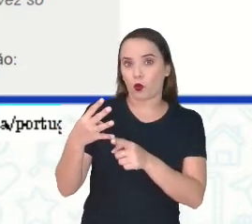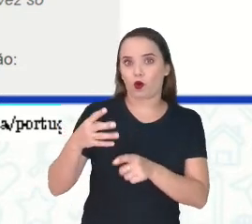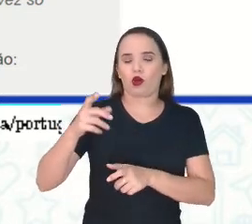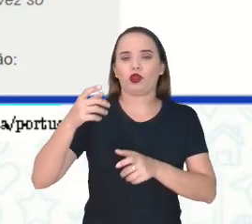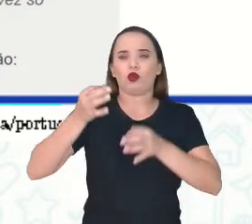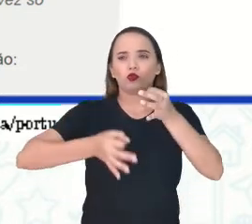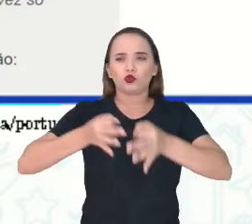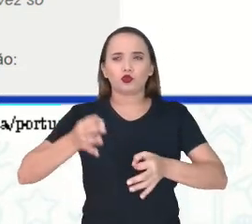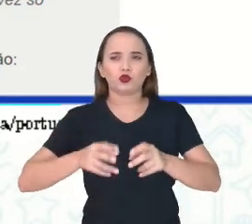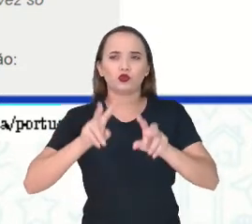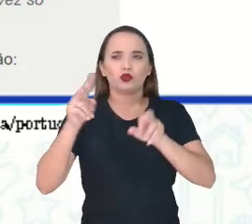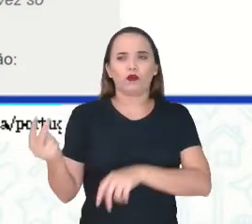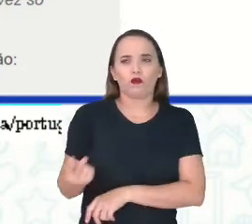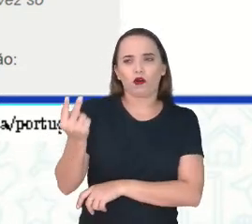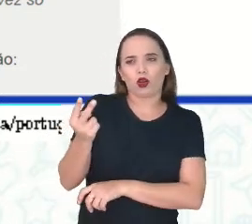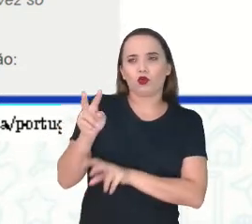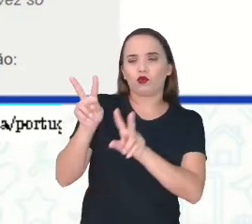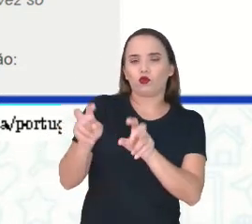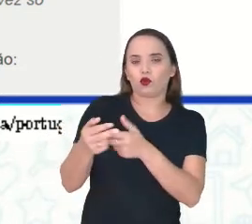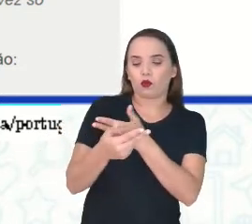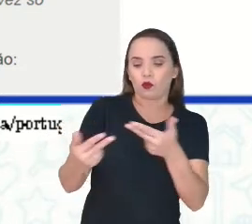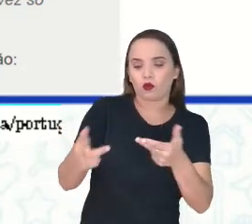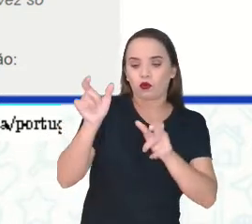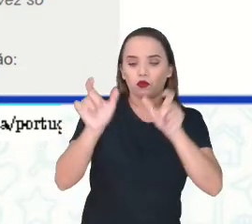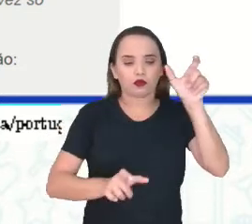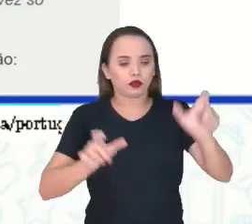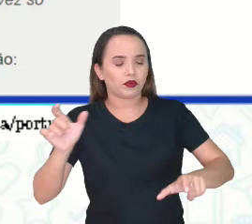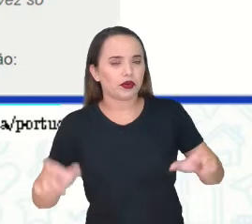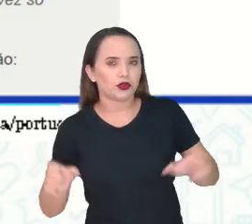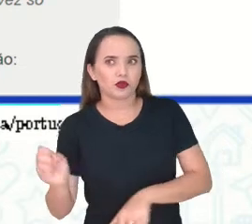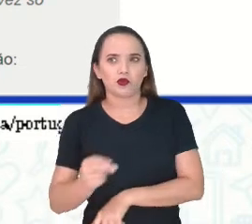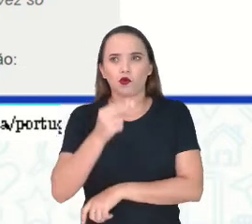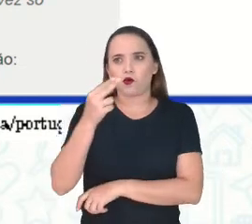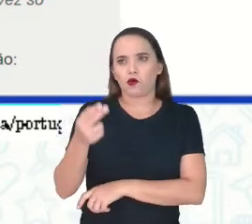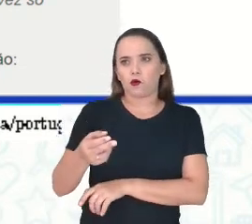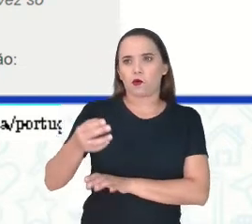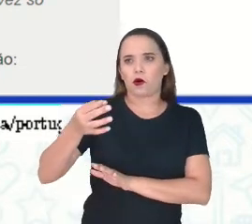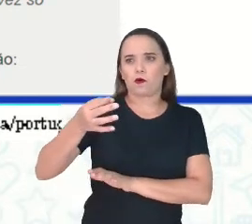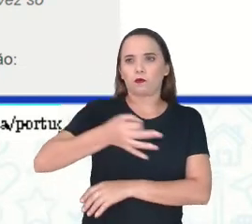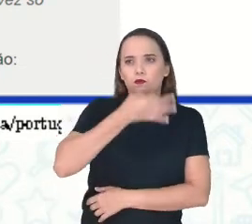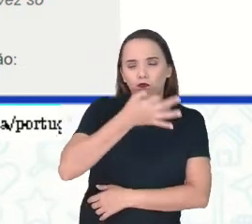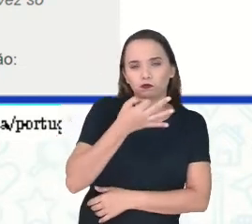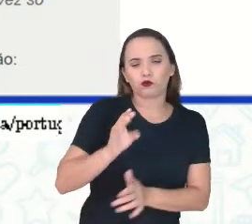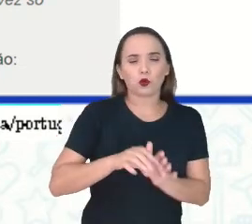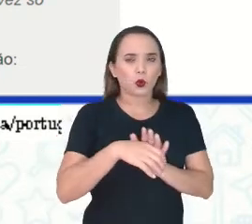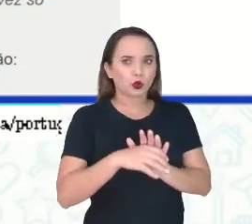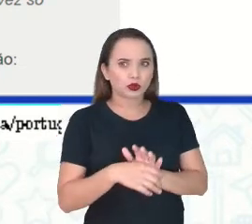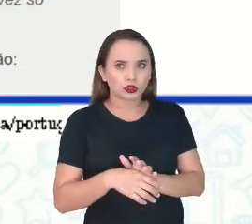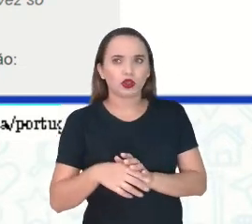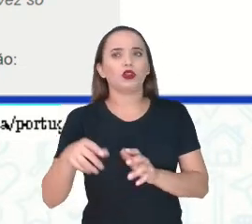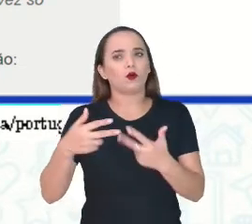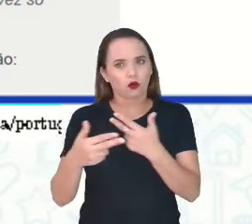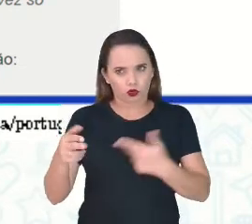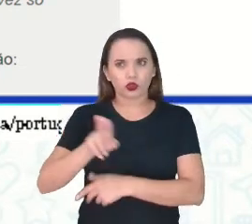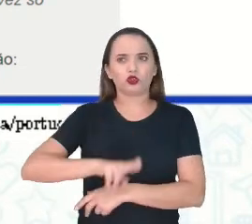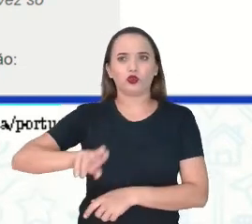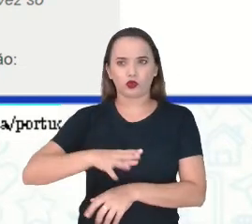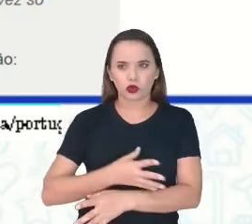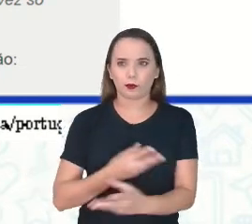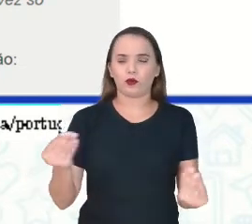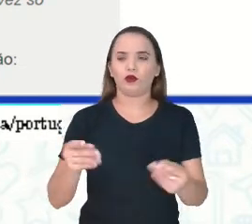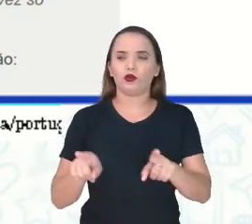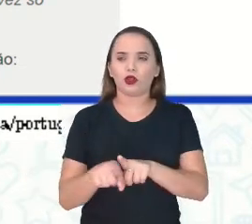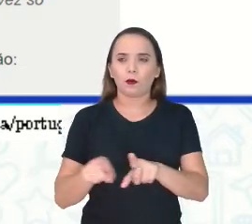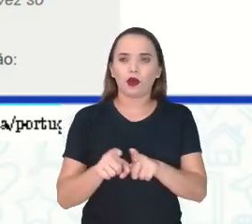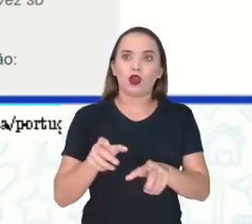coisa. Conceito, que é justamente um dos sentidos que a gente mais usa, né? Consenso partilhado por um grupo de pessoas